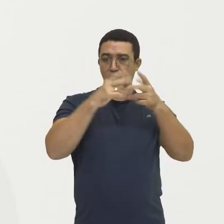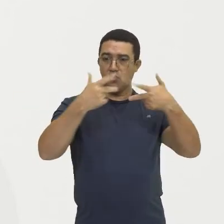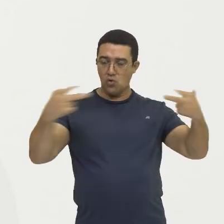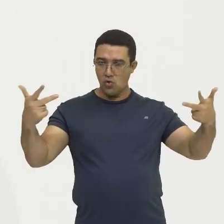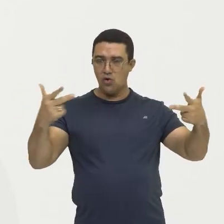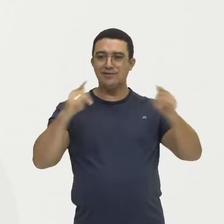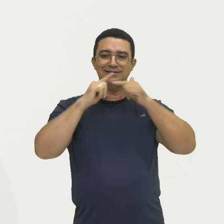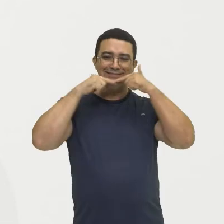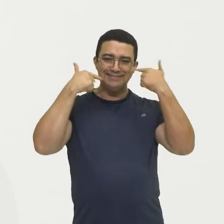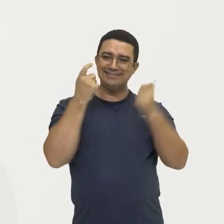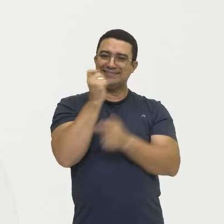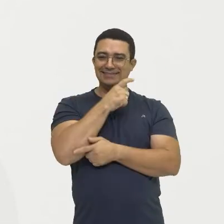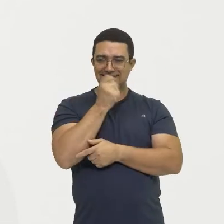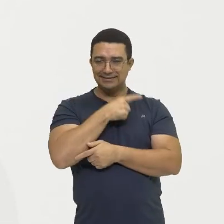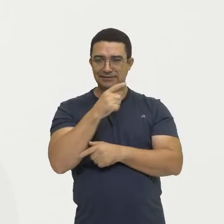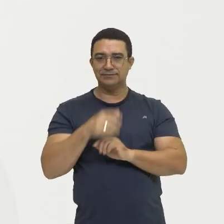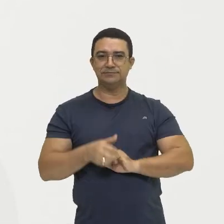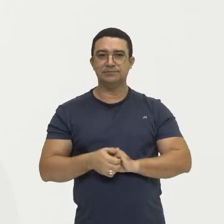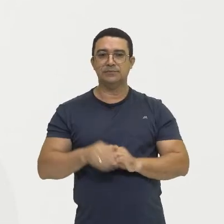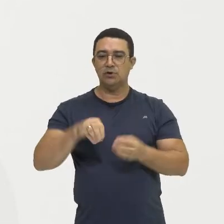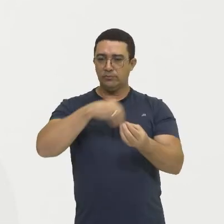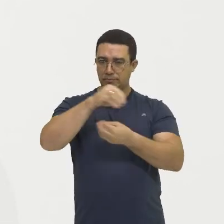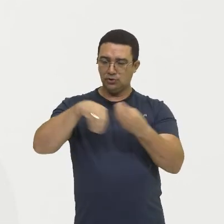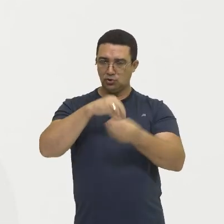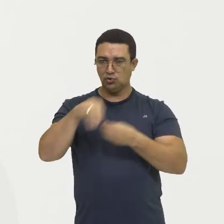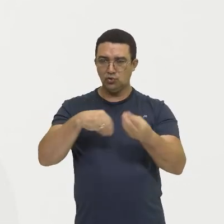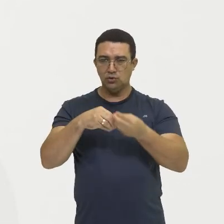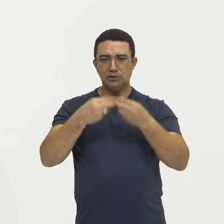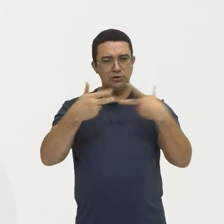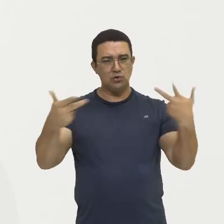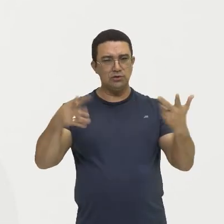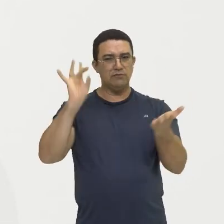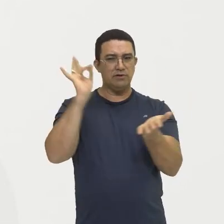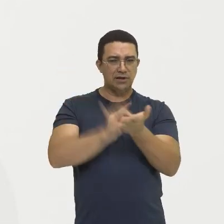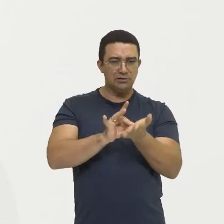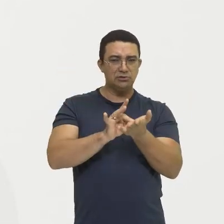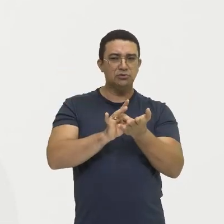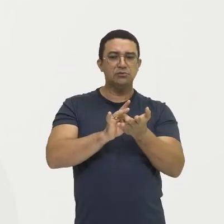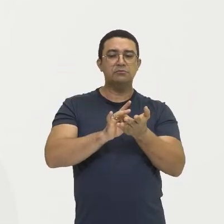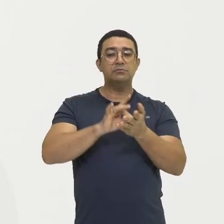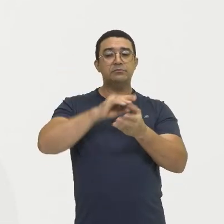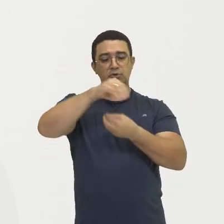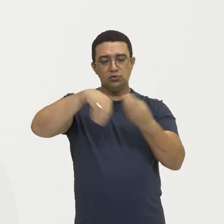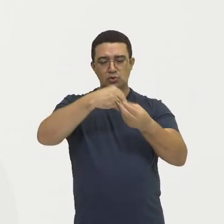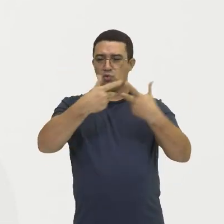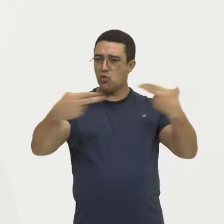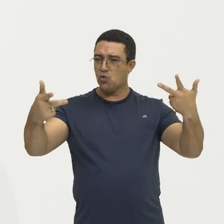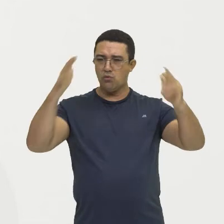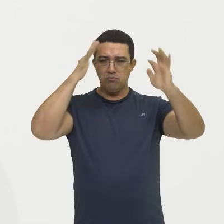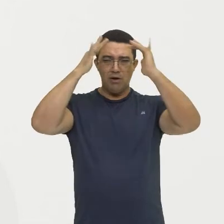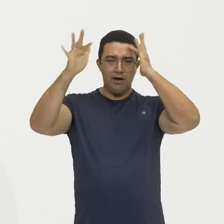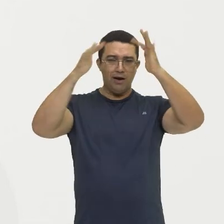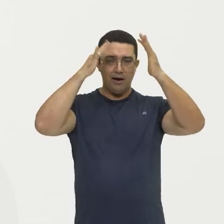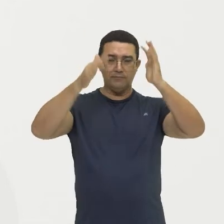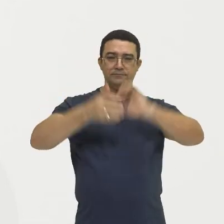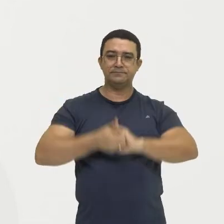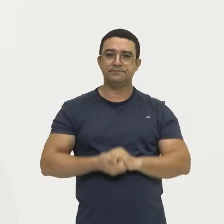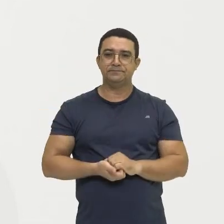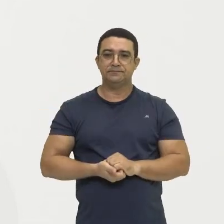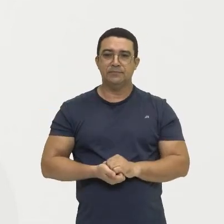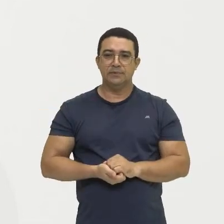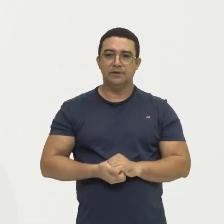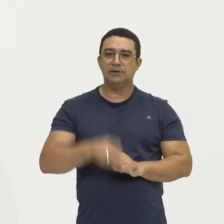tá? Originalmente significa a mistura do real com o imaginário. E, mais uma vez, eles serão representados